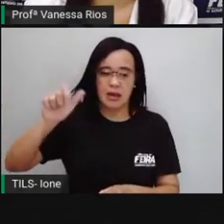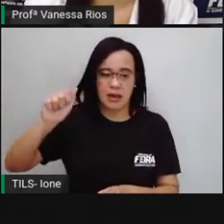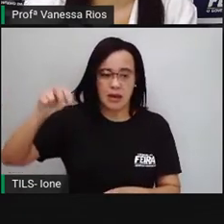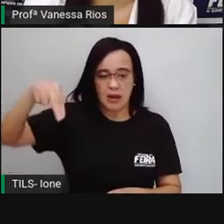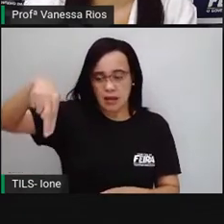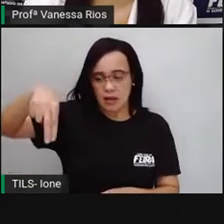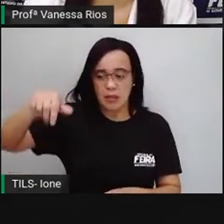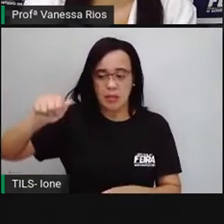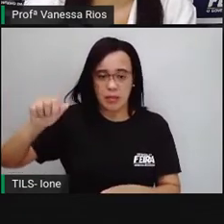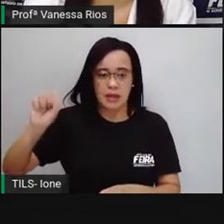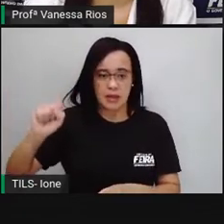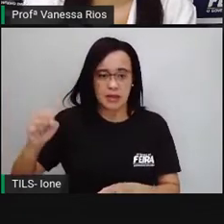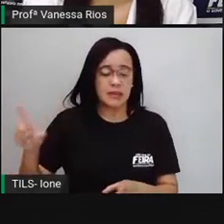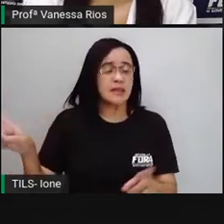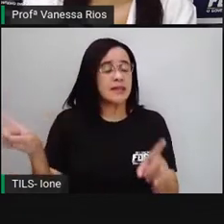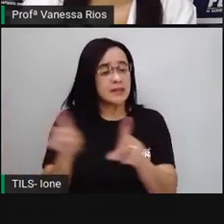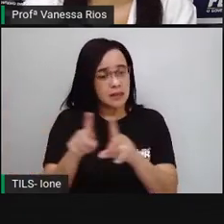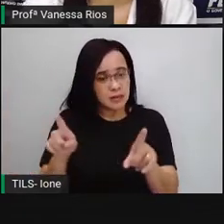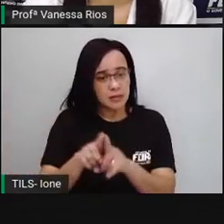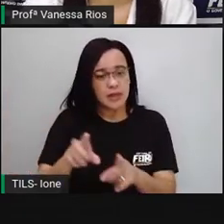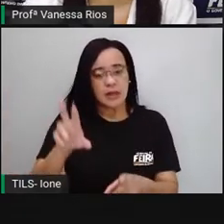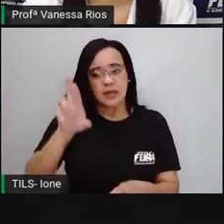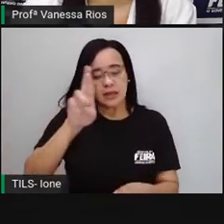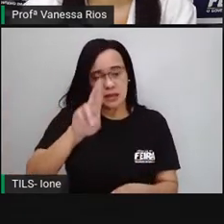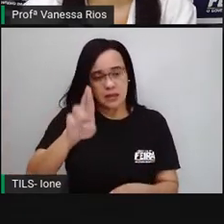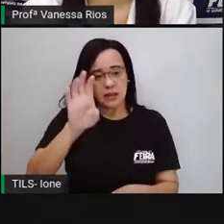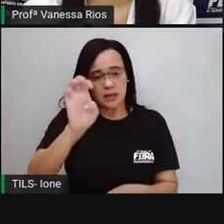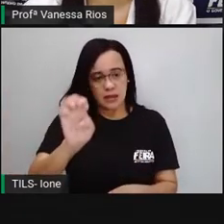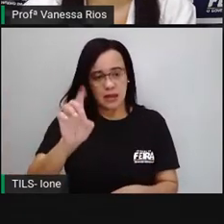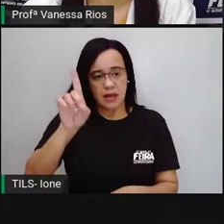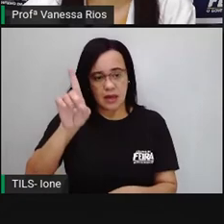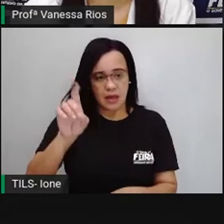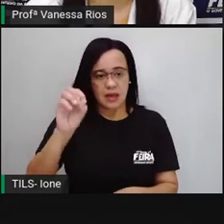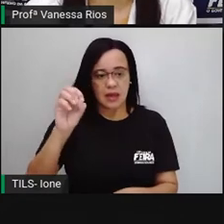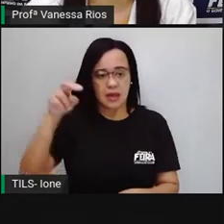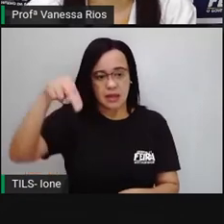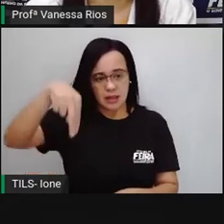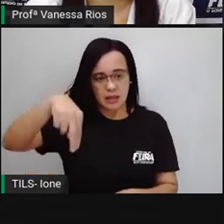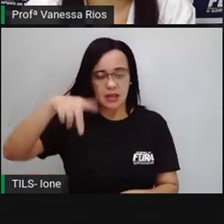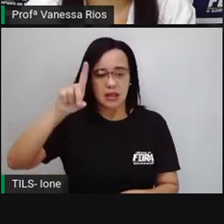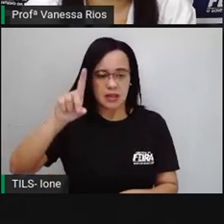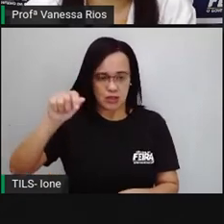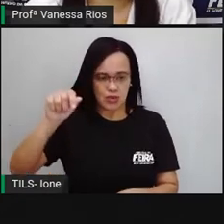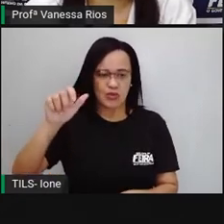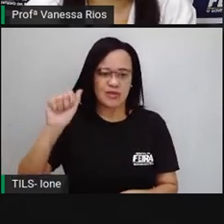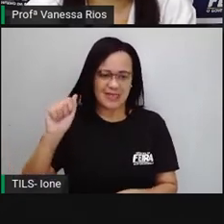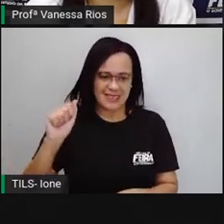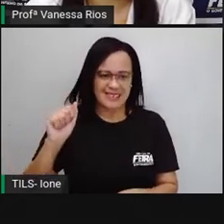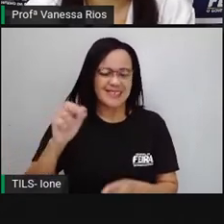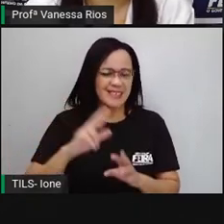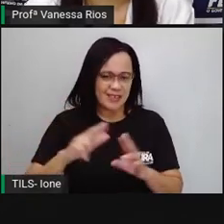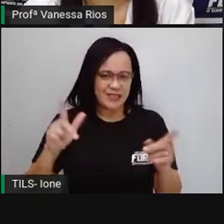já sabe, não é? E aí, nos poliedros, nós podemos identificar, né?